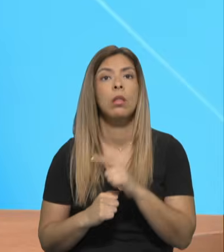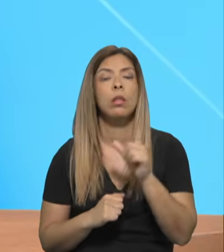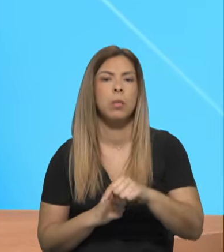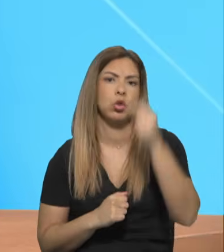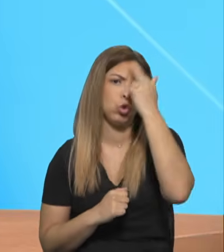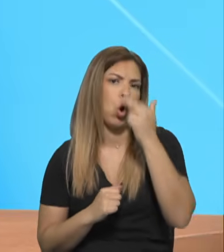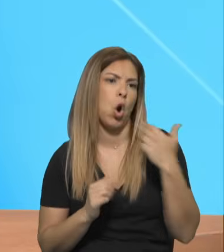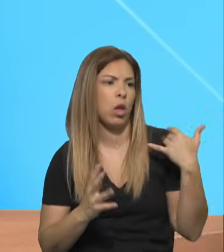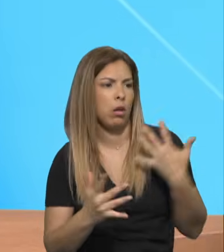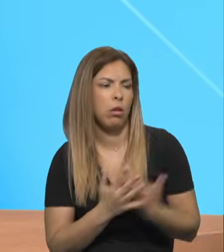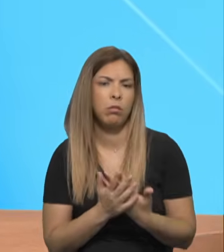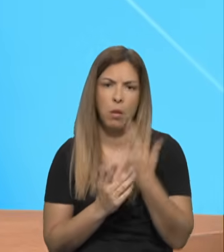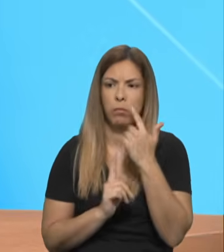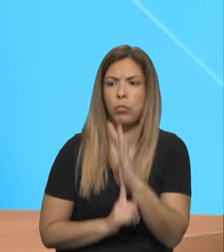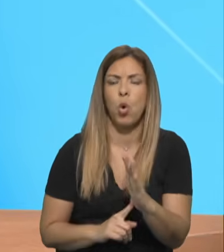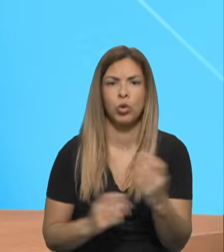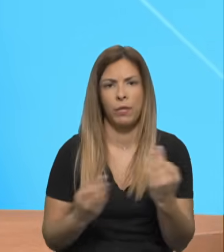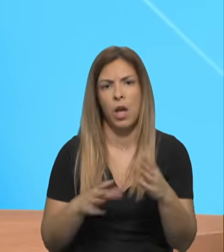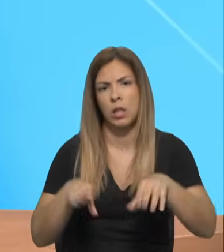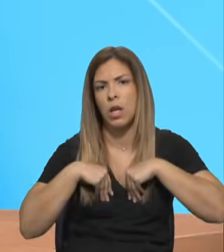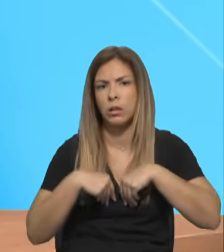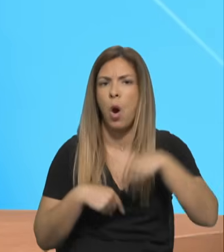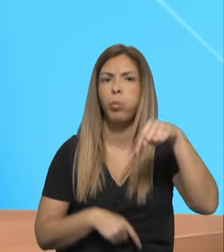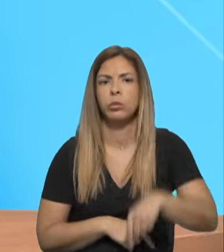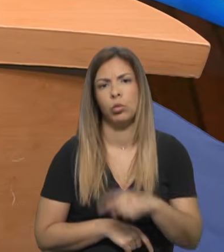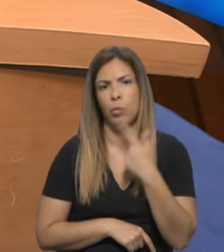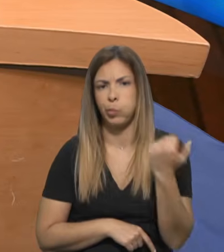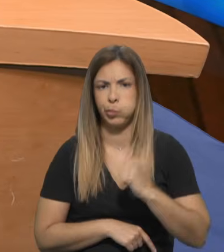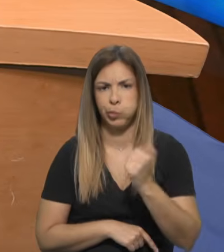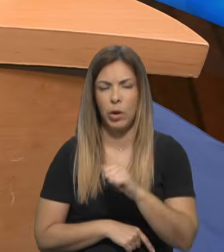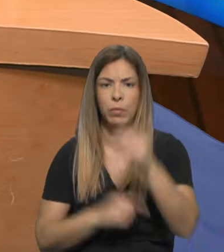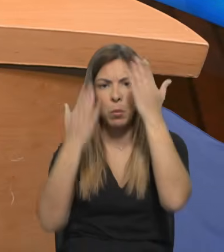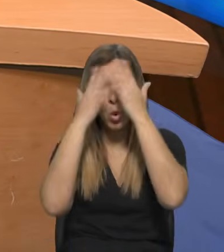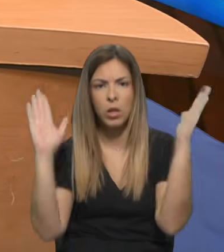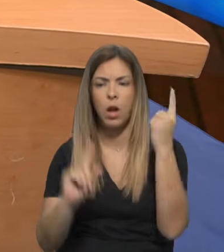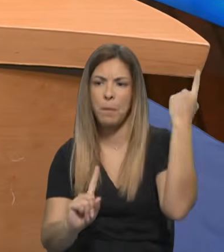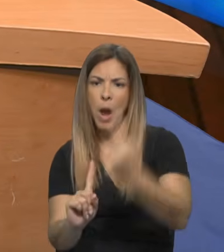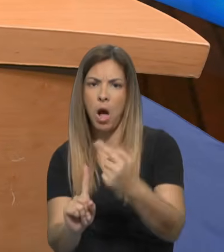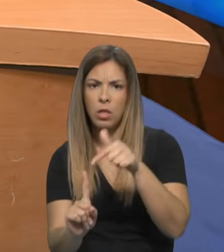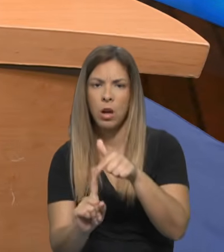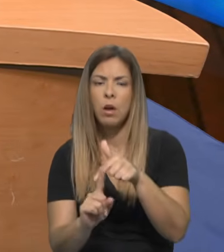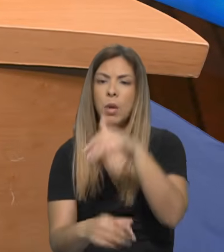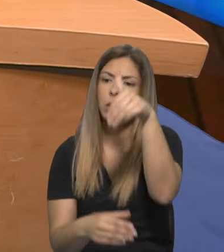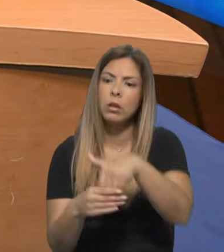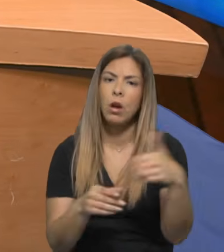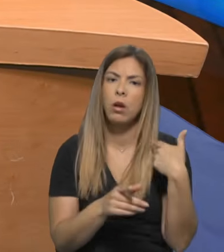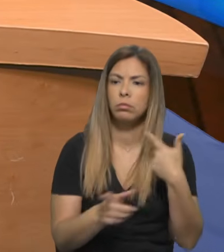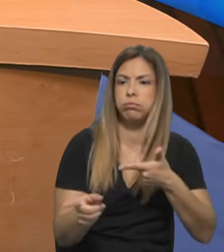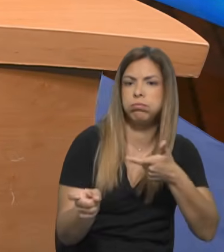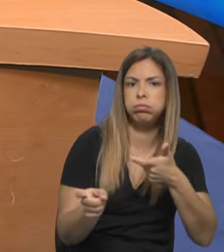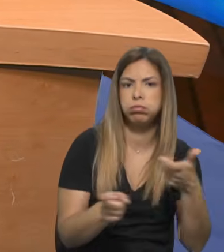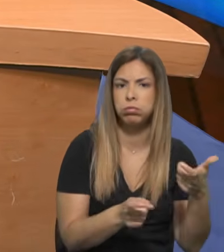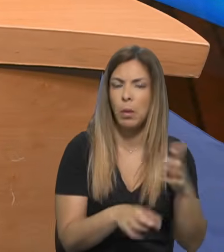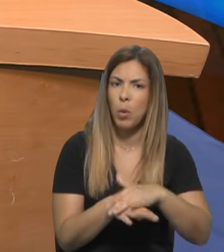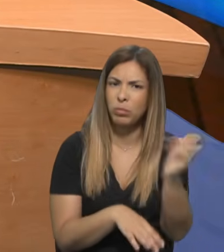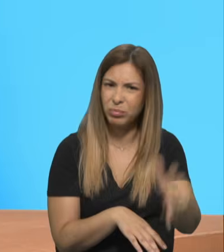prova. Também não aceitaríamos facilmente que a democracia fosse instaurada por causa de uma intervenção armada. Aliás, quer dizer, a